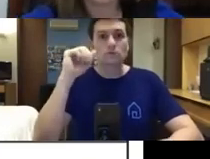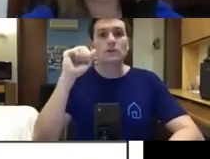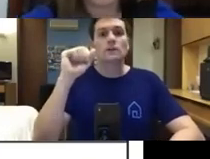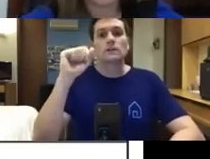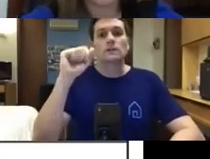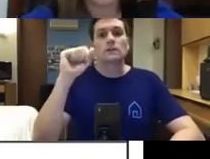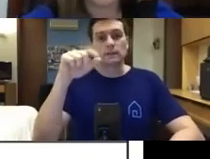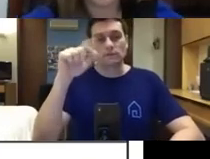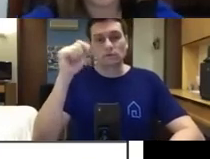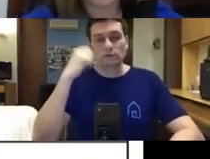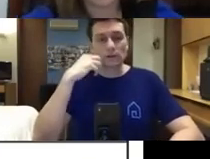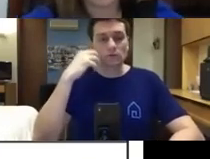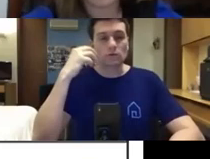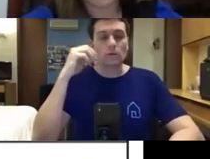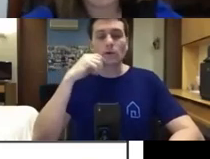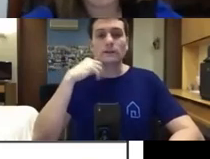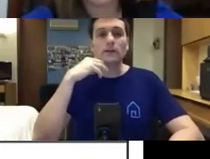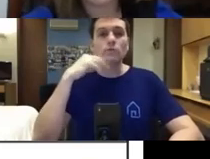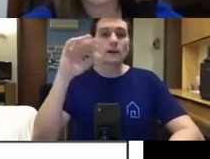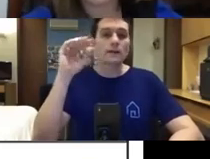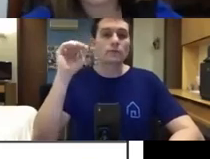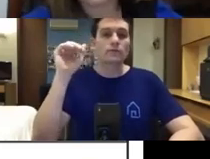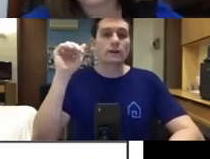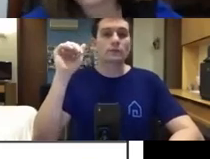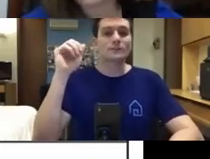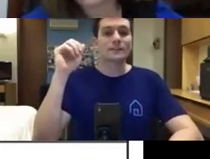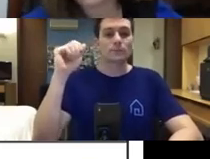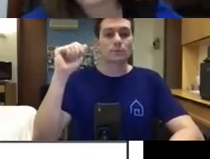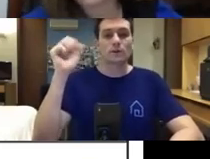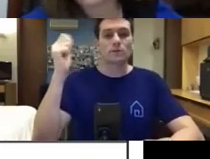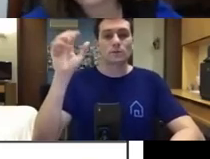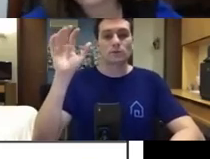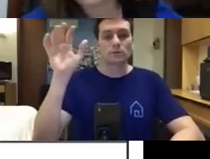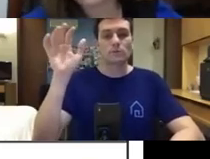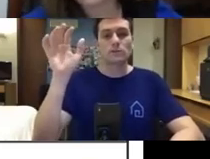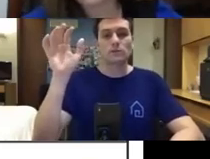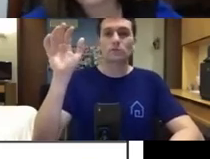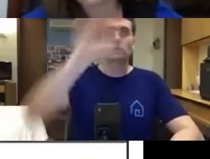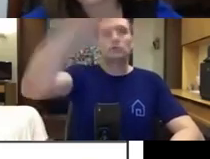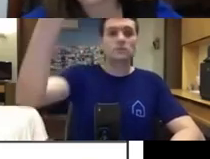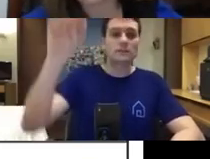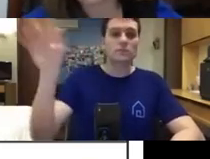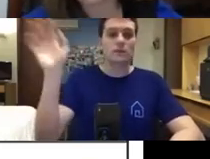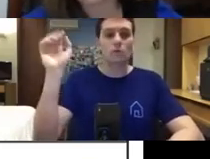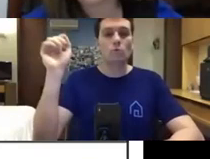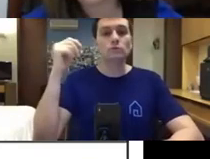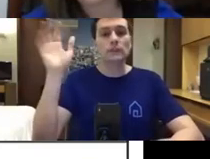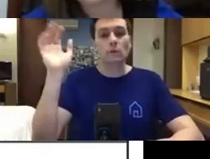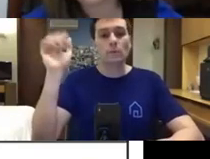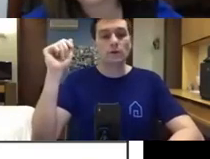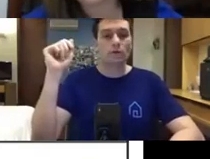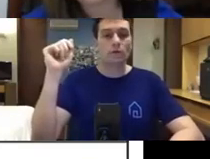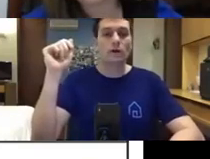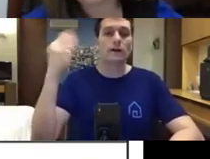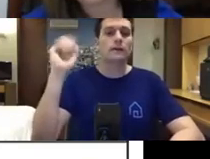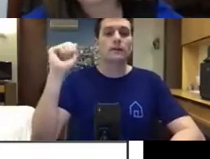tensão-deformação em função da temperatura. Agora, tem algum gráfico que fala do tempo, que geralmente a pergunta mais objetiva numa situação de incêndio é quanto tempo ficou